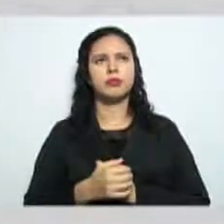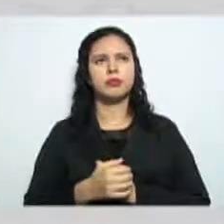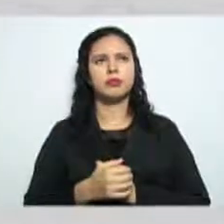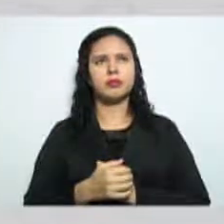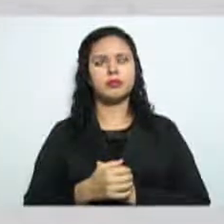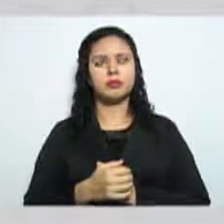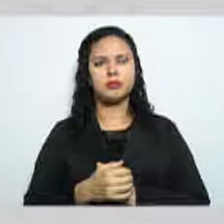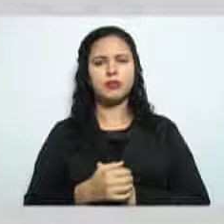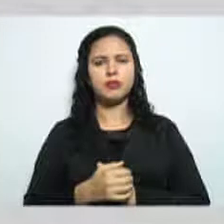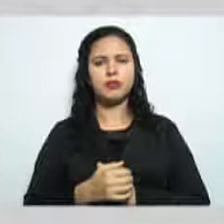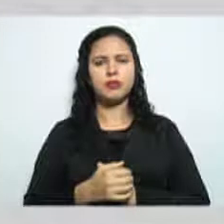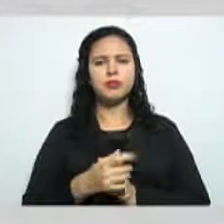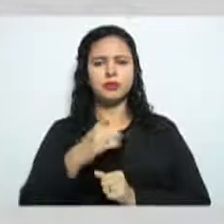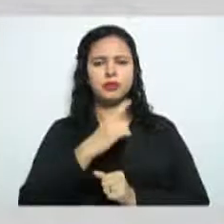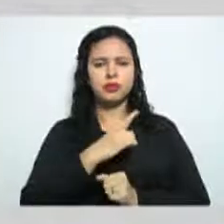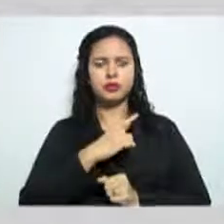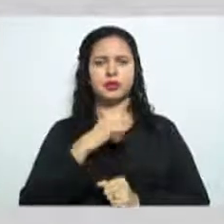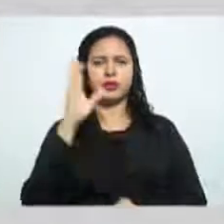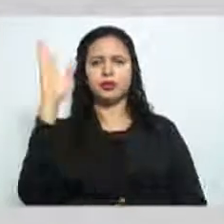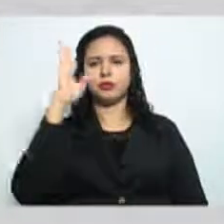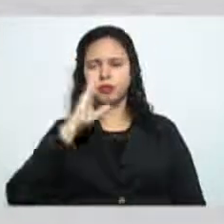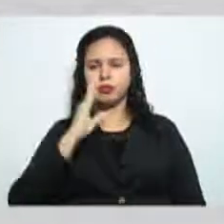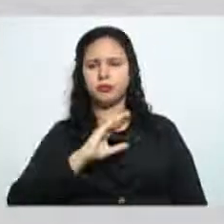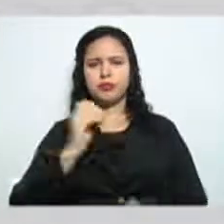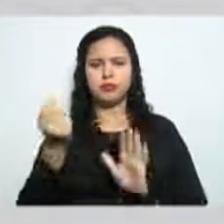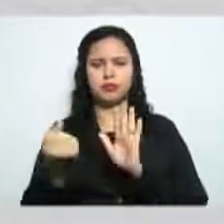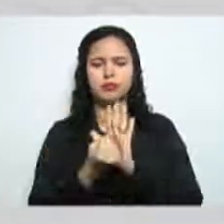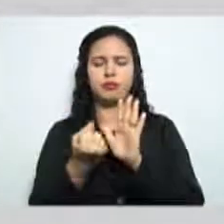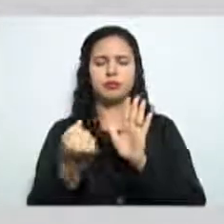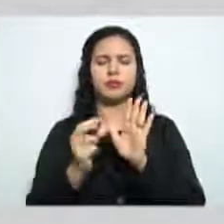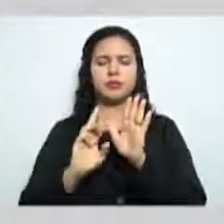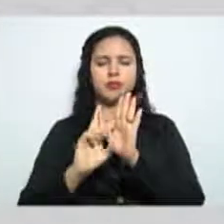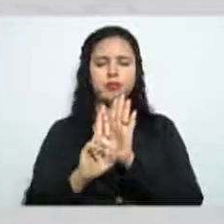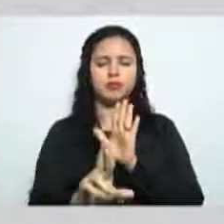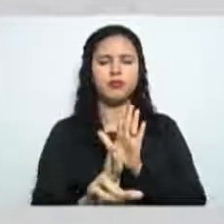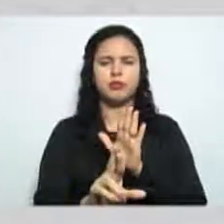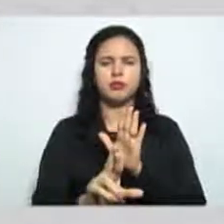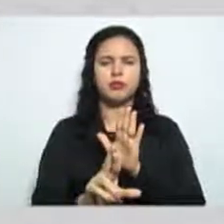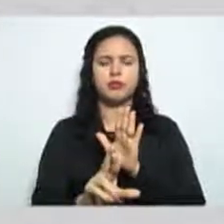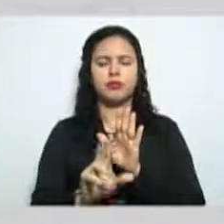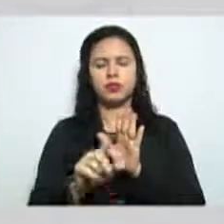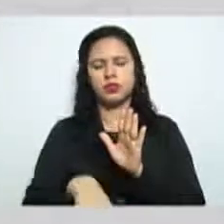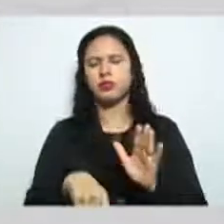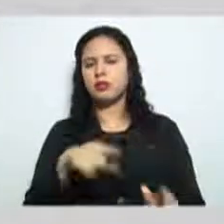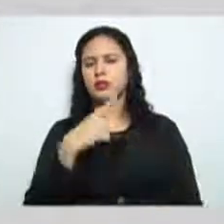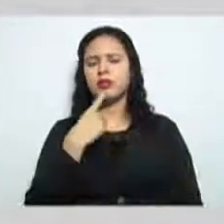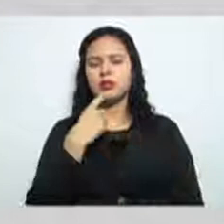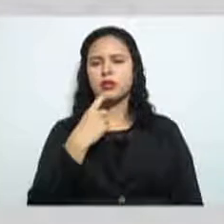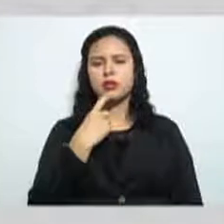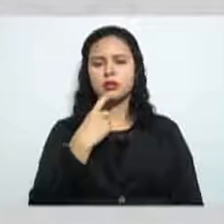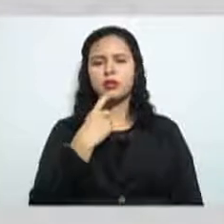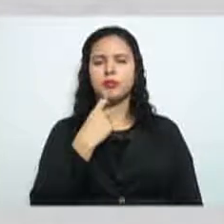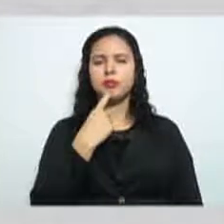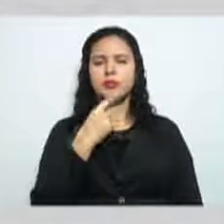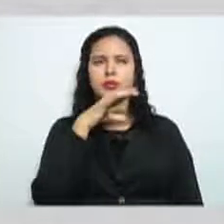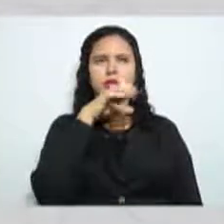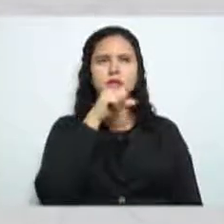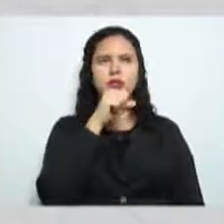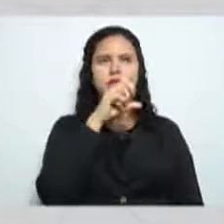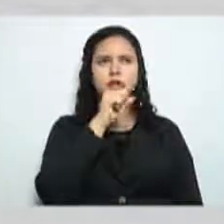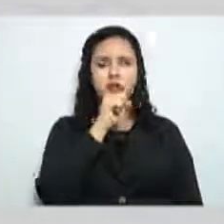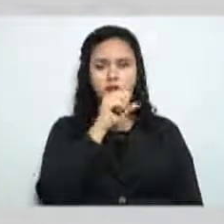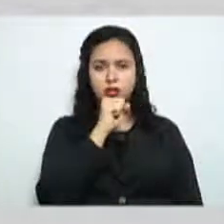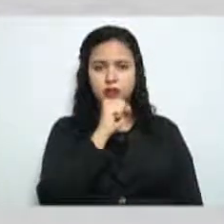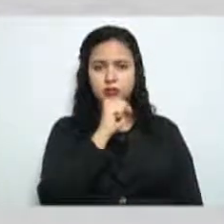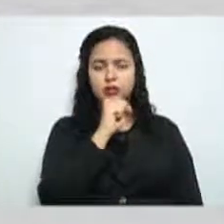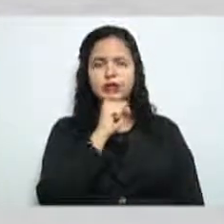1991, a gente tem um Brasil marcado por um resultado basicamente vermelho e laranja. Laranja muito baixo, vermelho